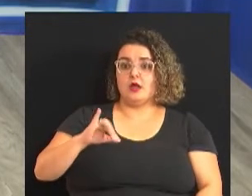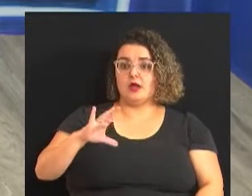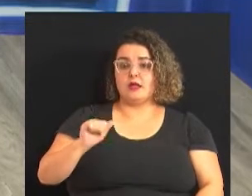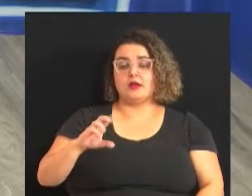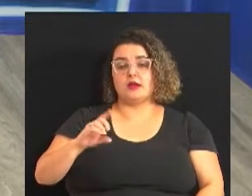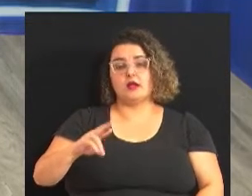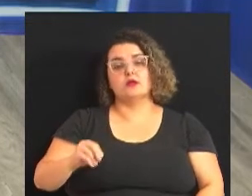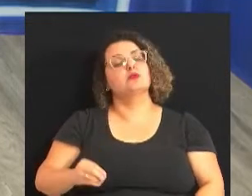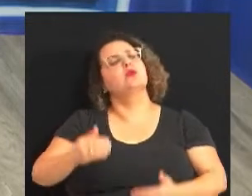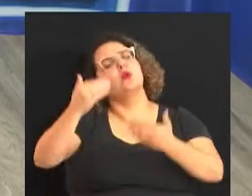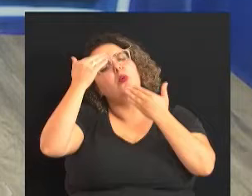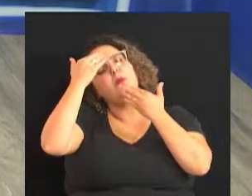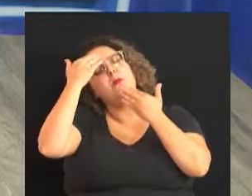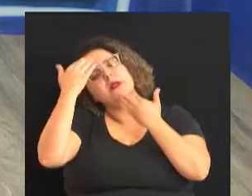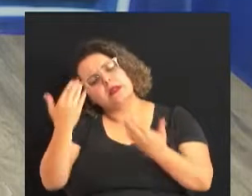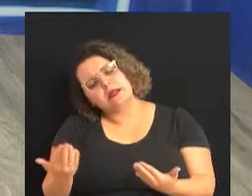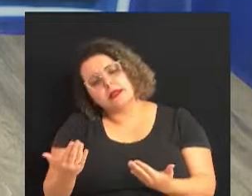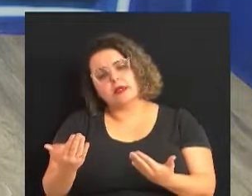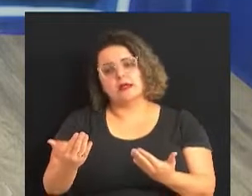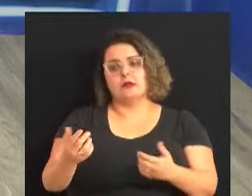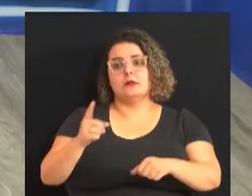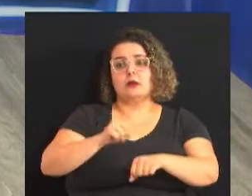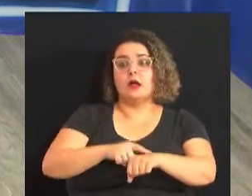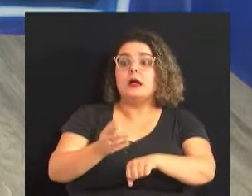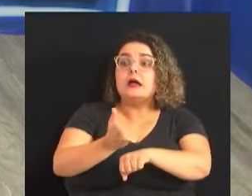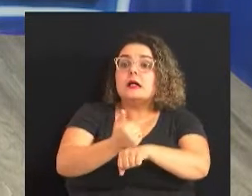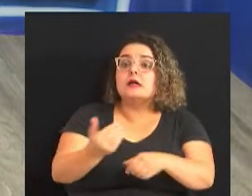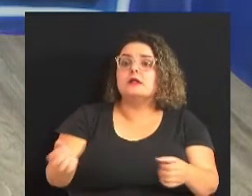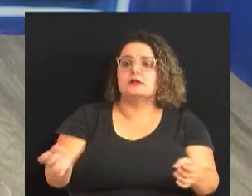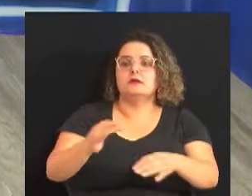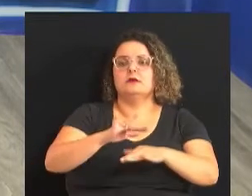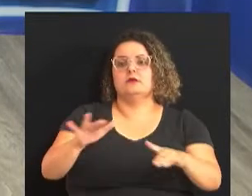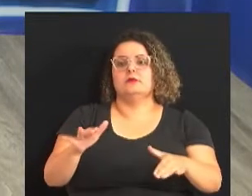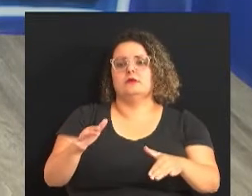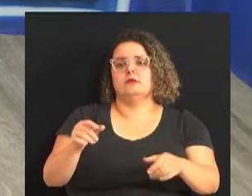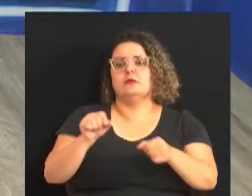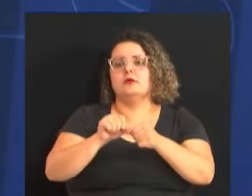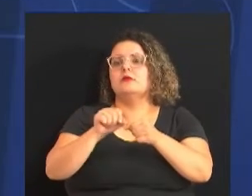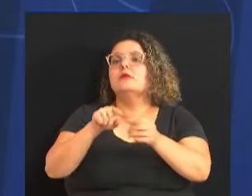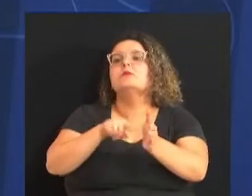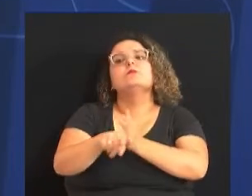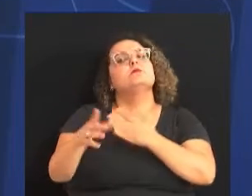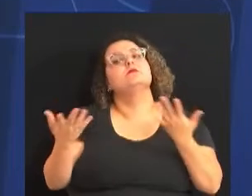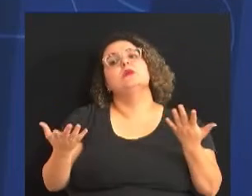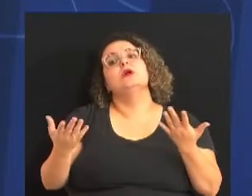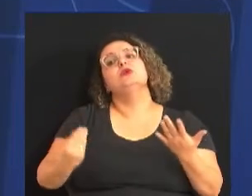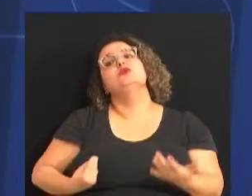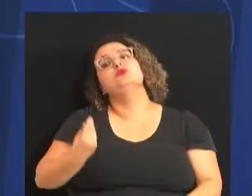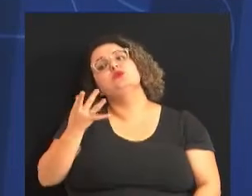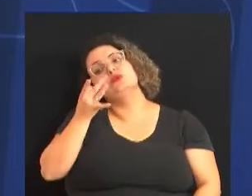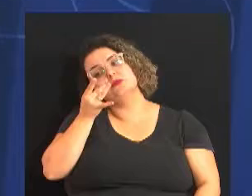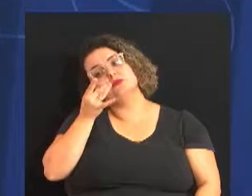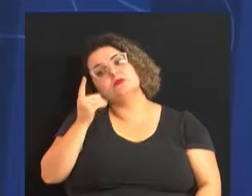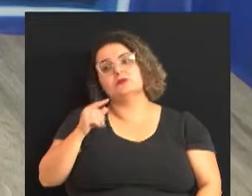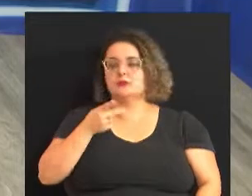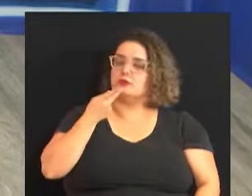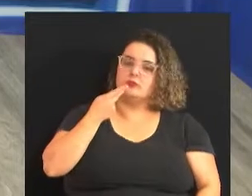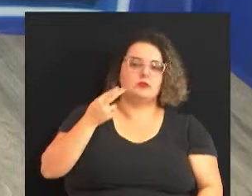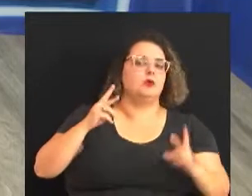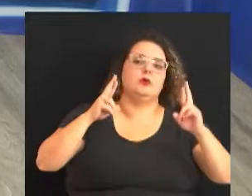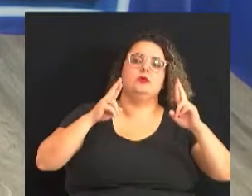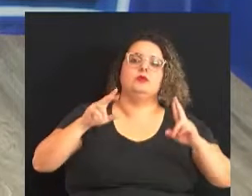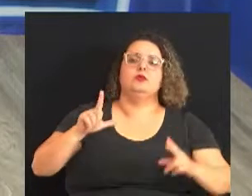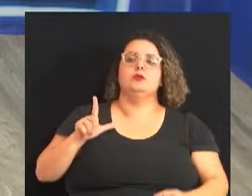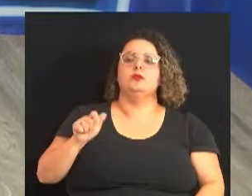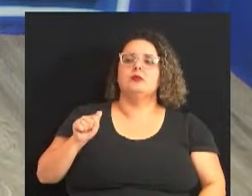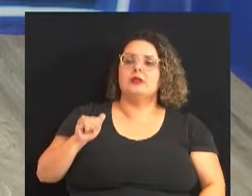muito obrigado pela disponibilidade. Antes de eu encerrar, Bulgarelli, deixa eu fazer uma pergunta aqui. Como eu estou no ar, eu não vou falar que eu sou torcedor do Lakers, mas